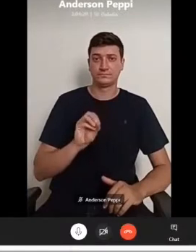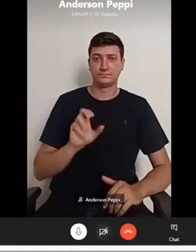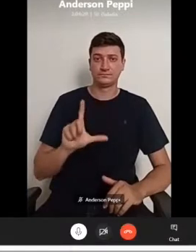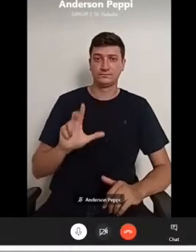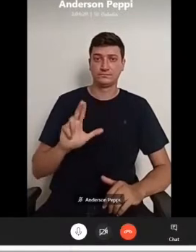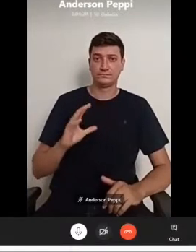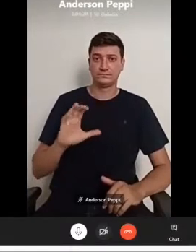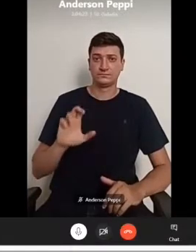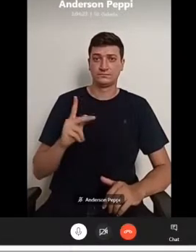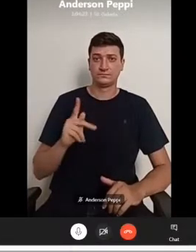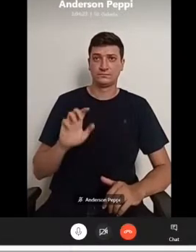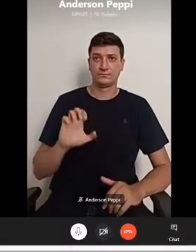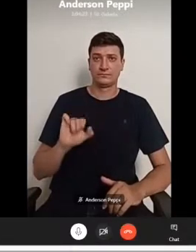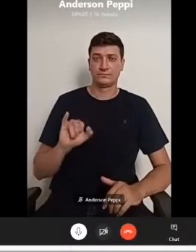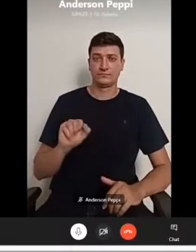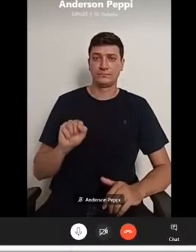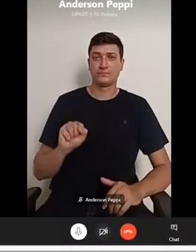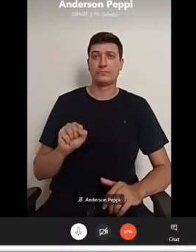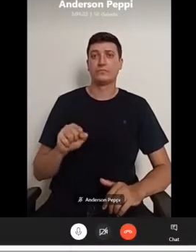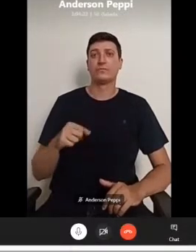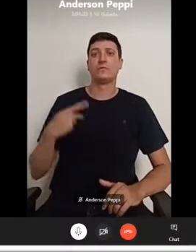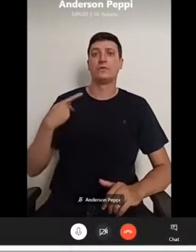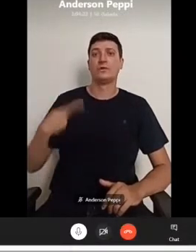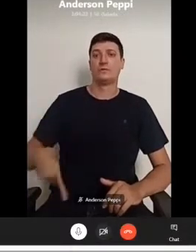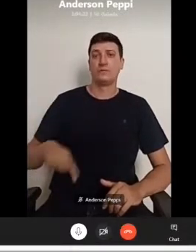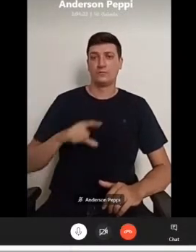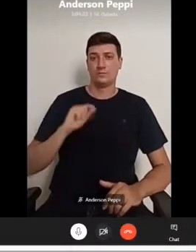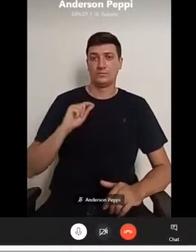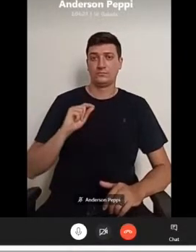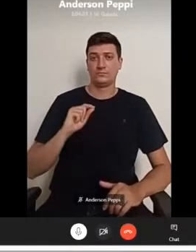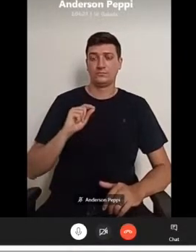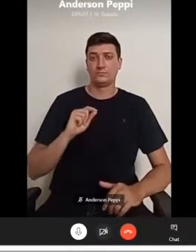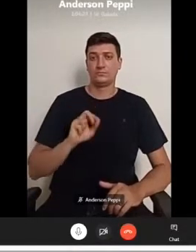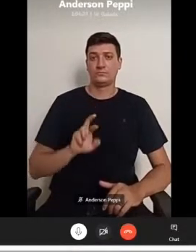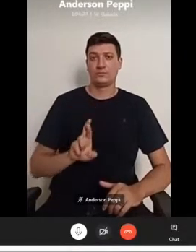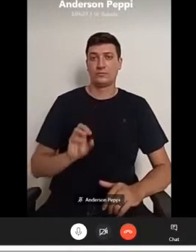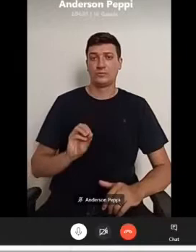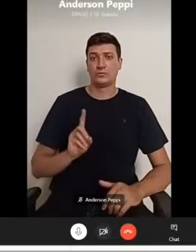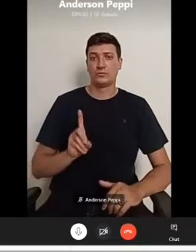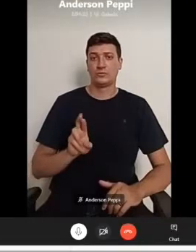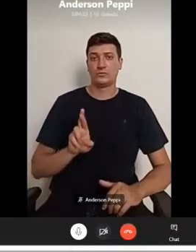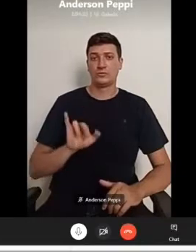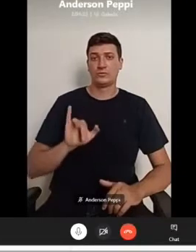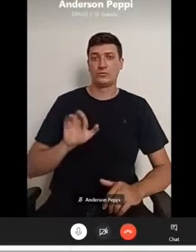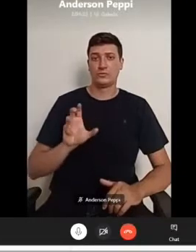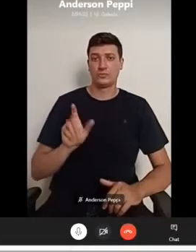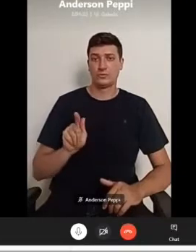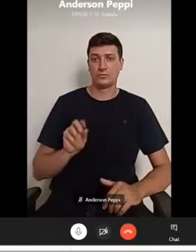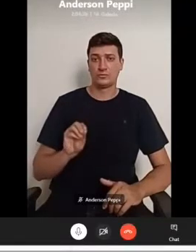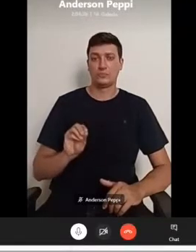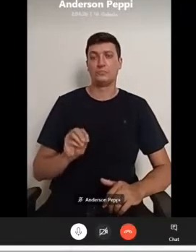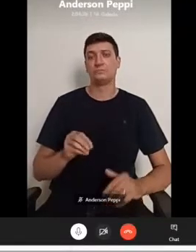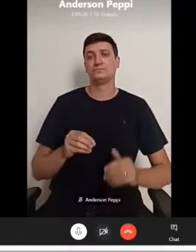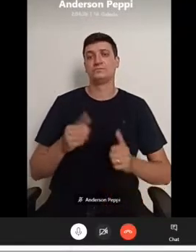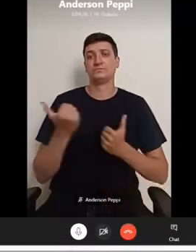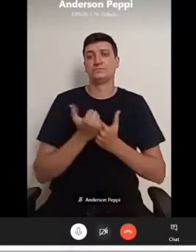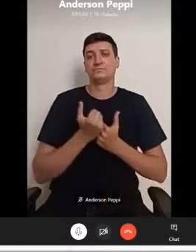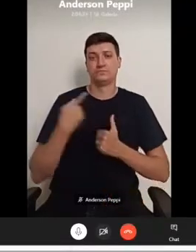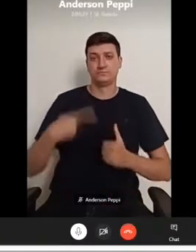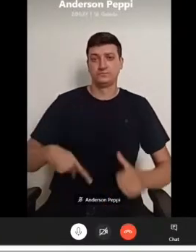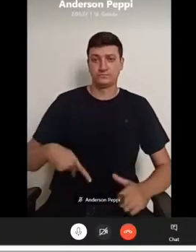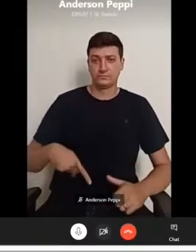Cargo de presidente, vereador Rodrigo Rodrigues. Vice-presidente, vereadora Érica.